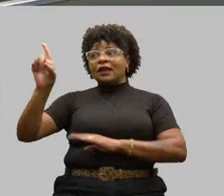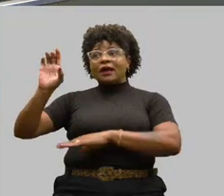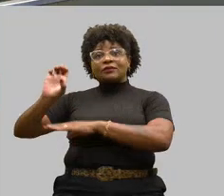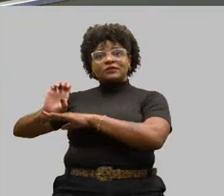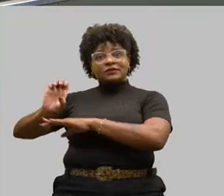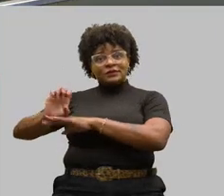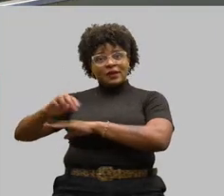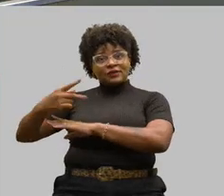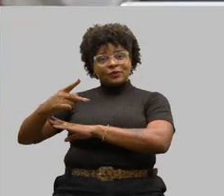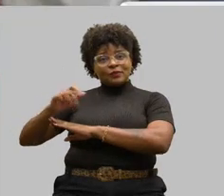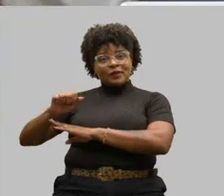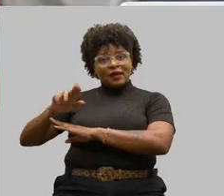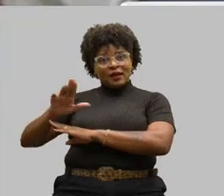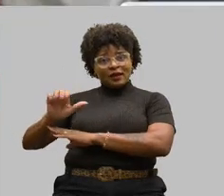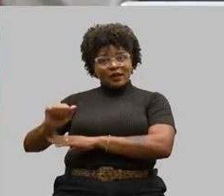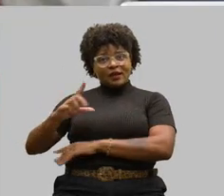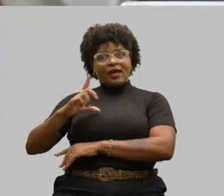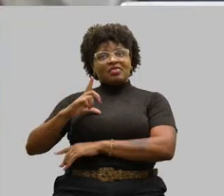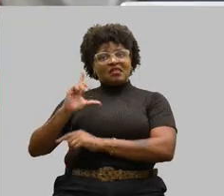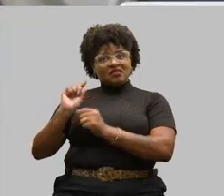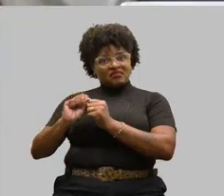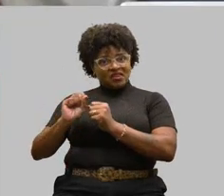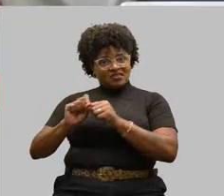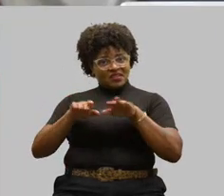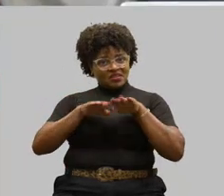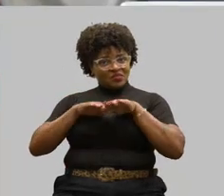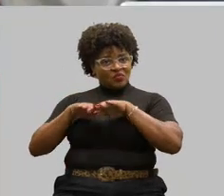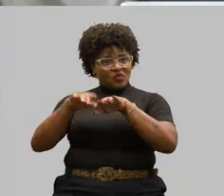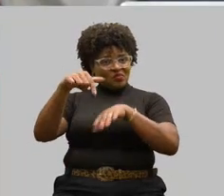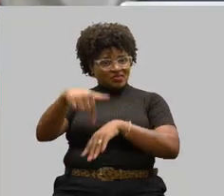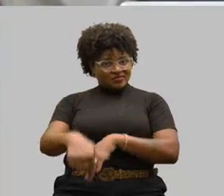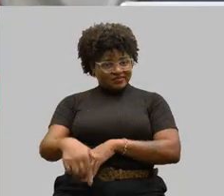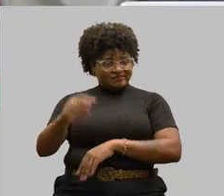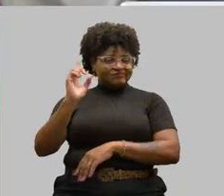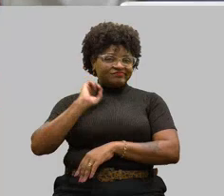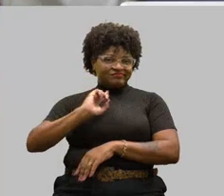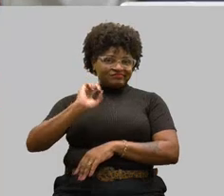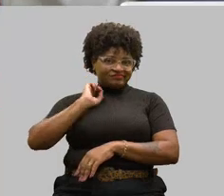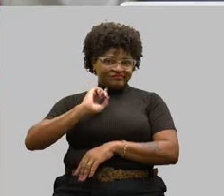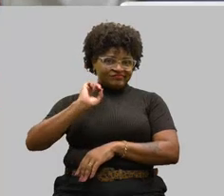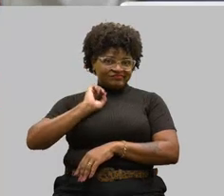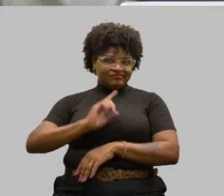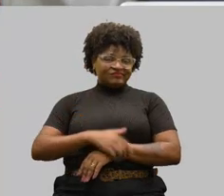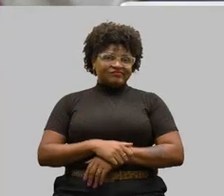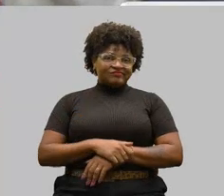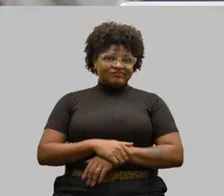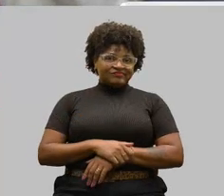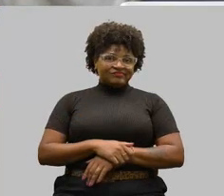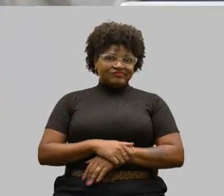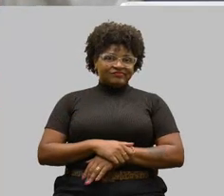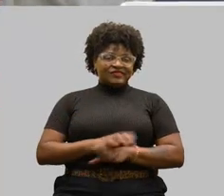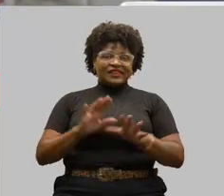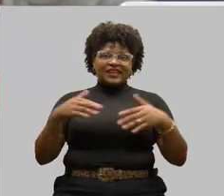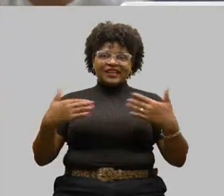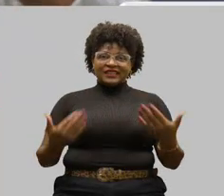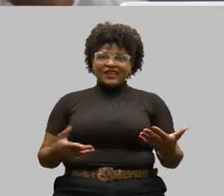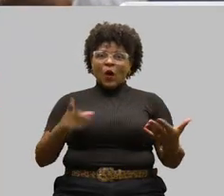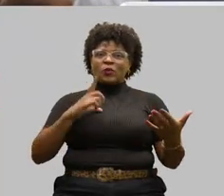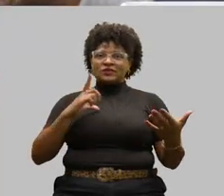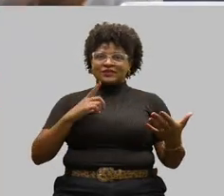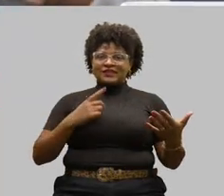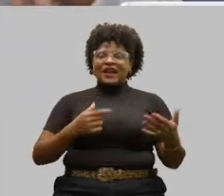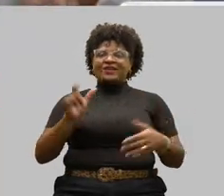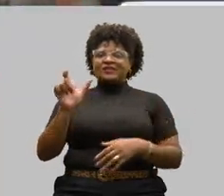trabalhando de forma igualitária aqui em Minas Gerais é uma mineira que está trabalhando lá no Paraná defendendo